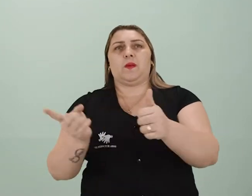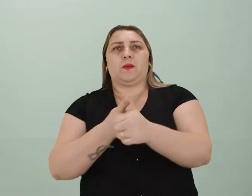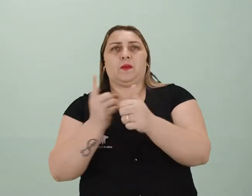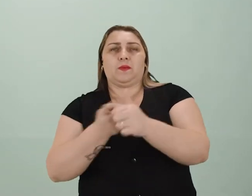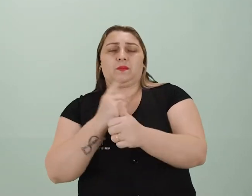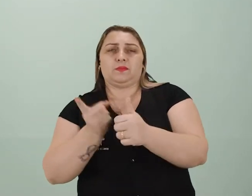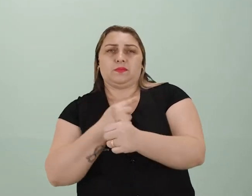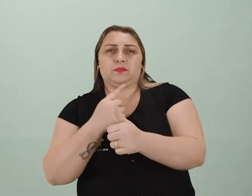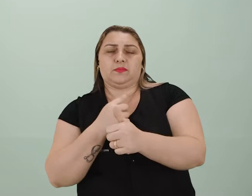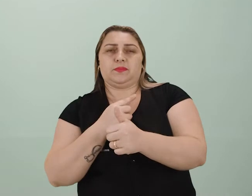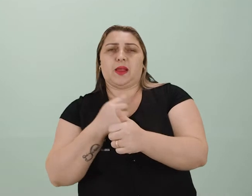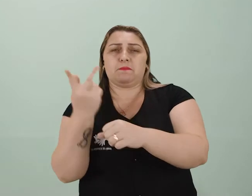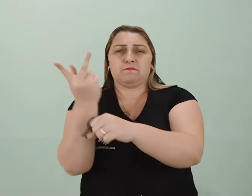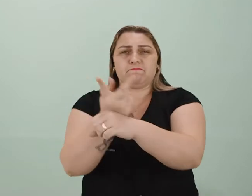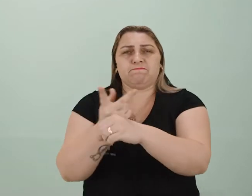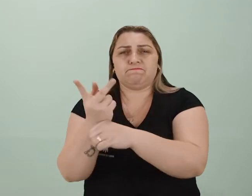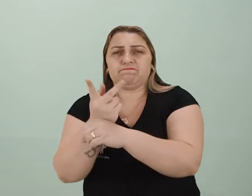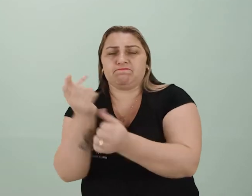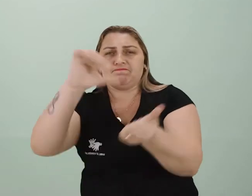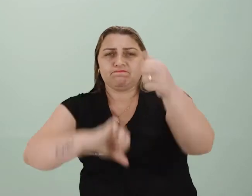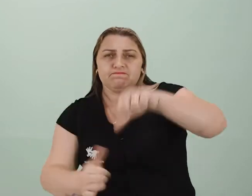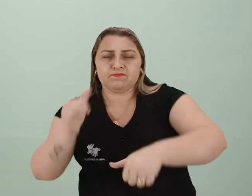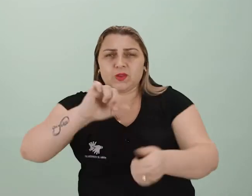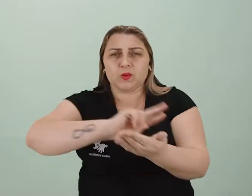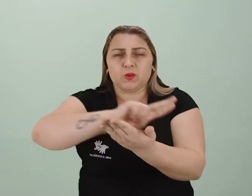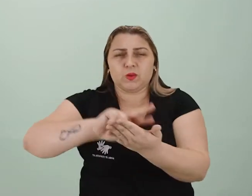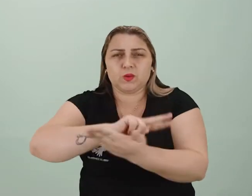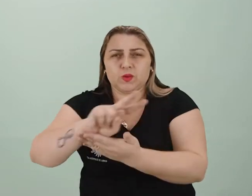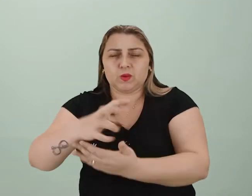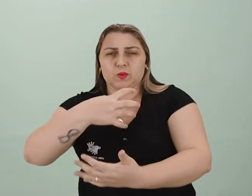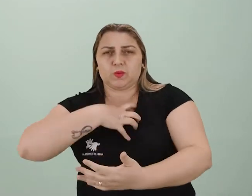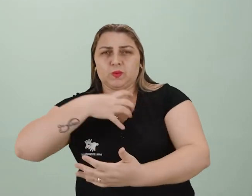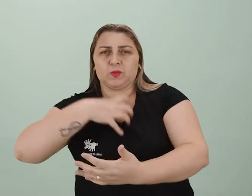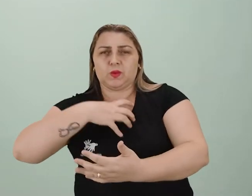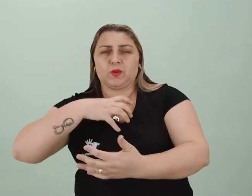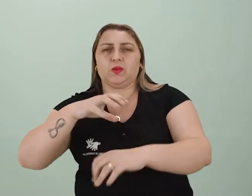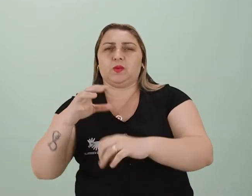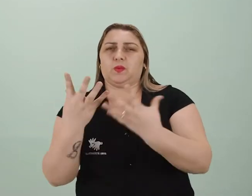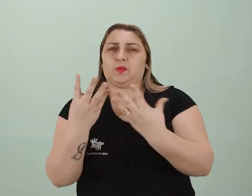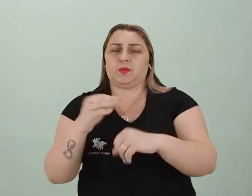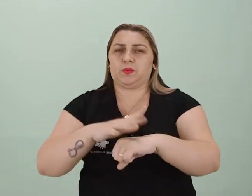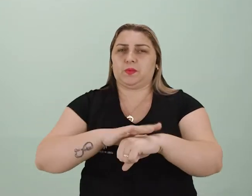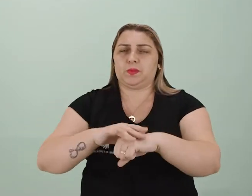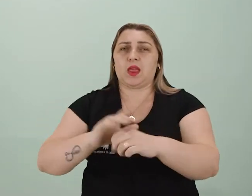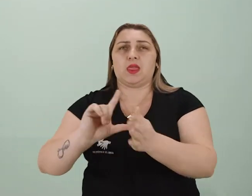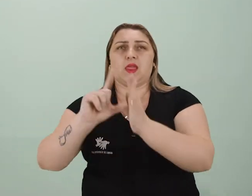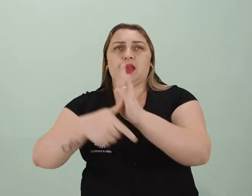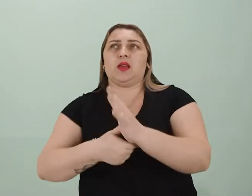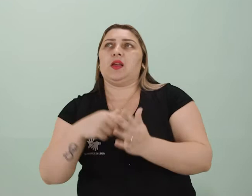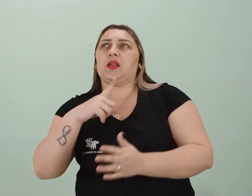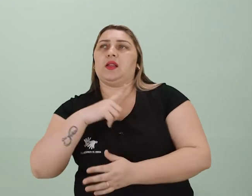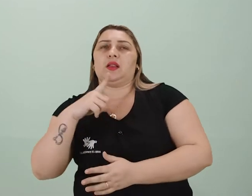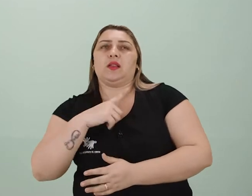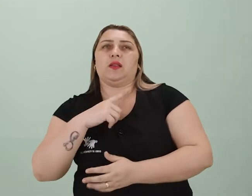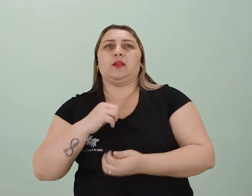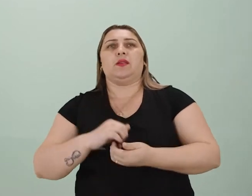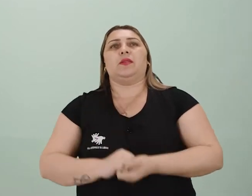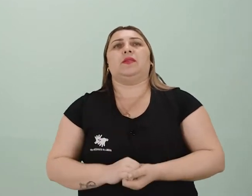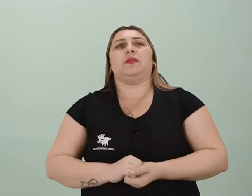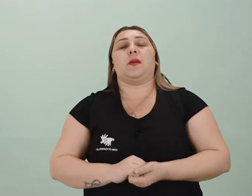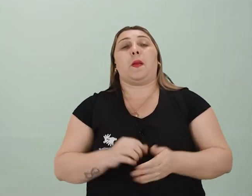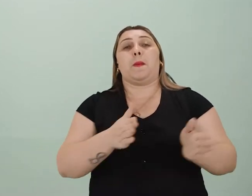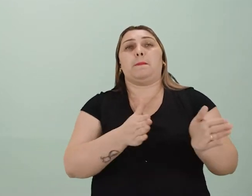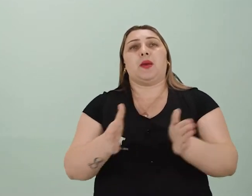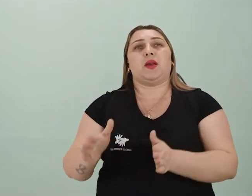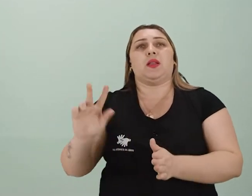primeiros a buscar e a analisar os diversos sintomas de diversas doenças. E depois nós temos aí também, né, no